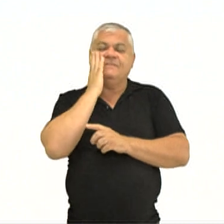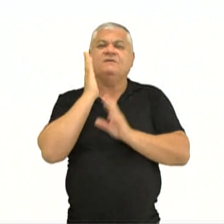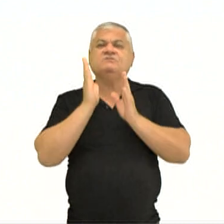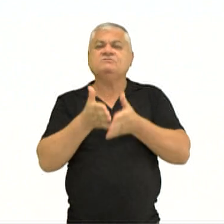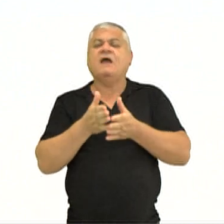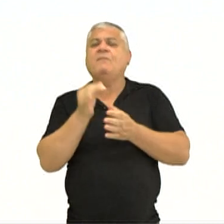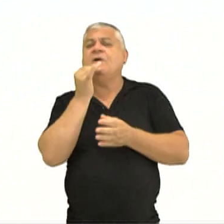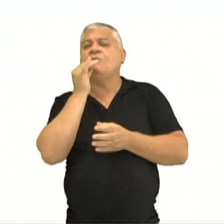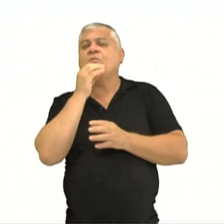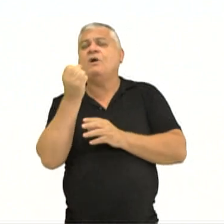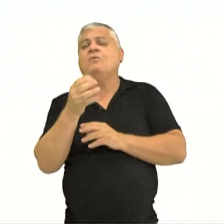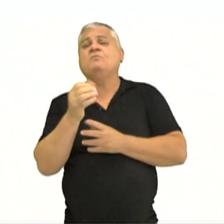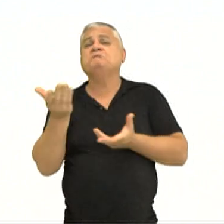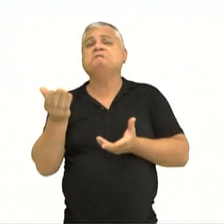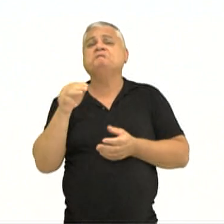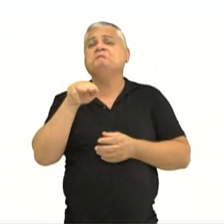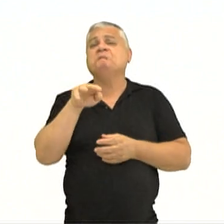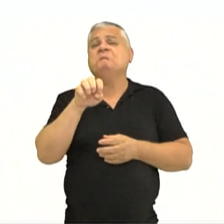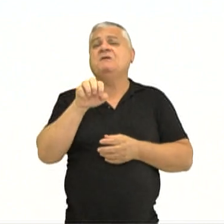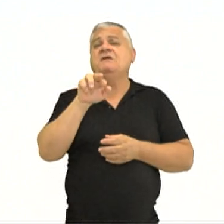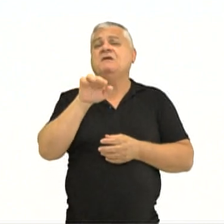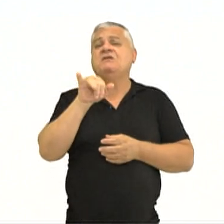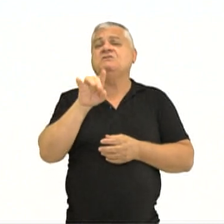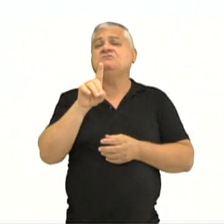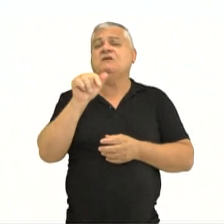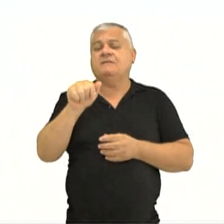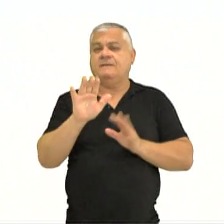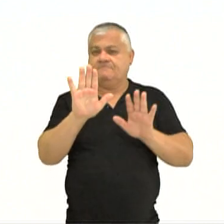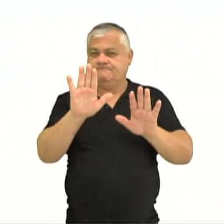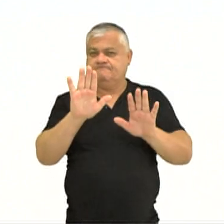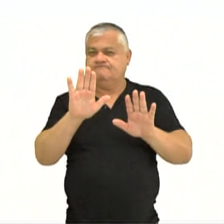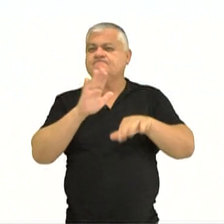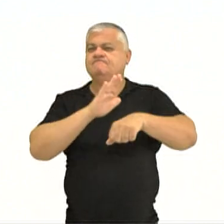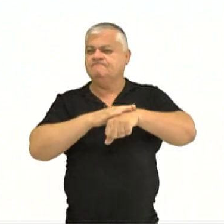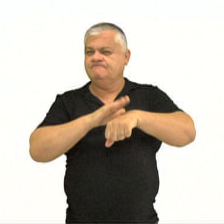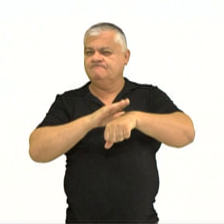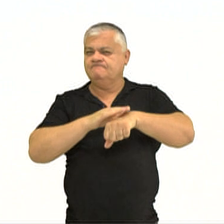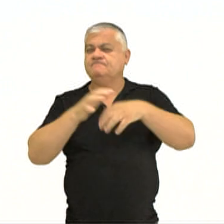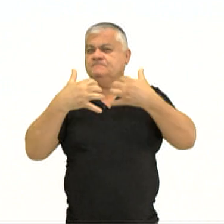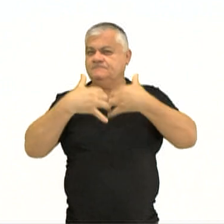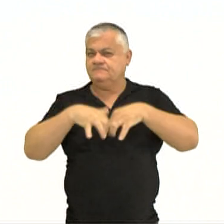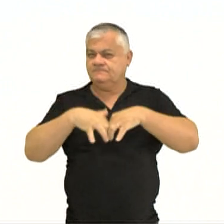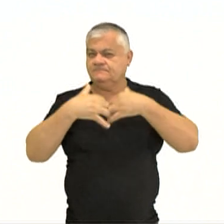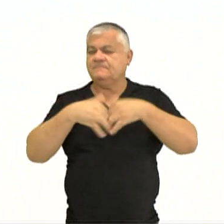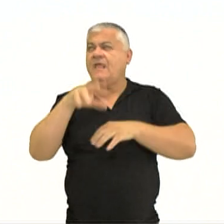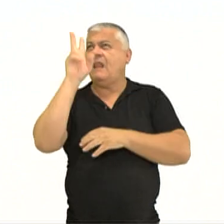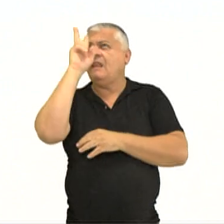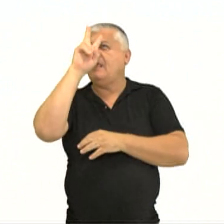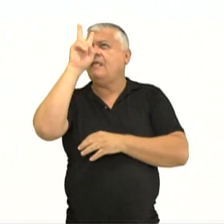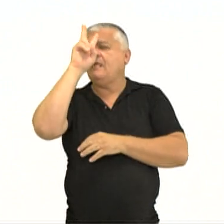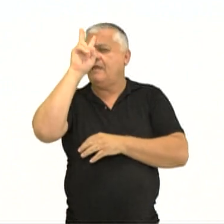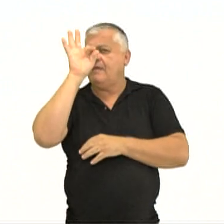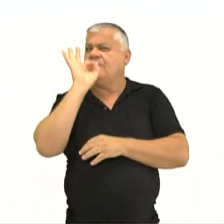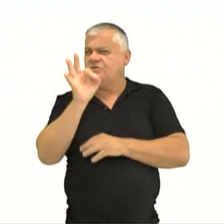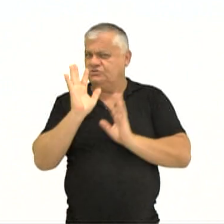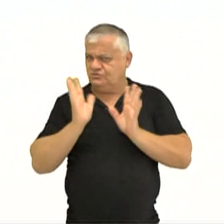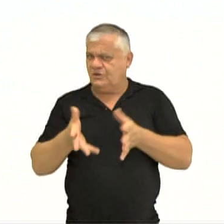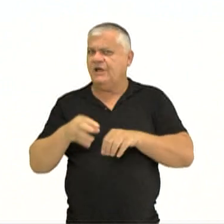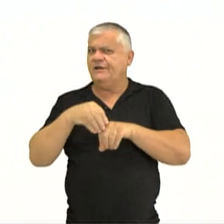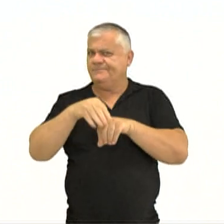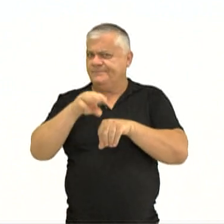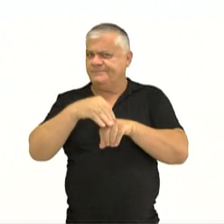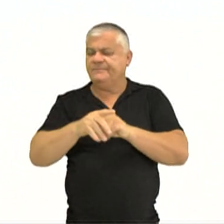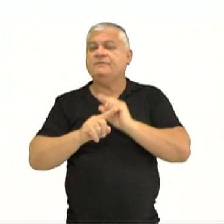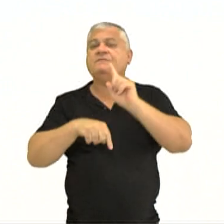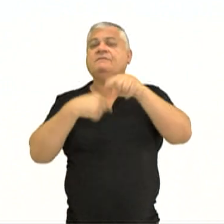qual é a área da secção meridiana. Vou deixar um tempinho para vocês relembrarem esse conceito e